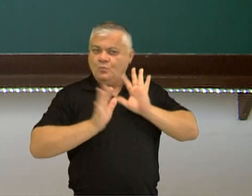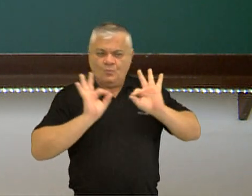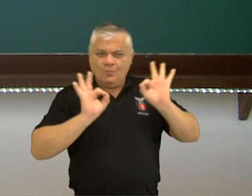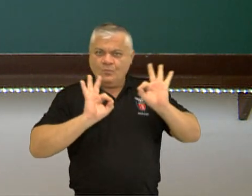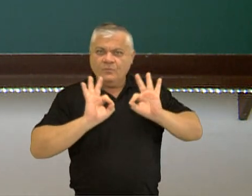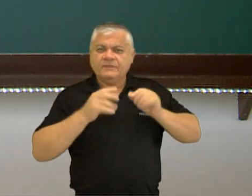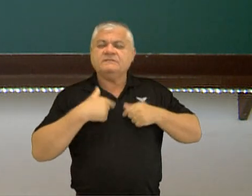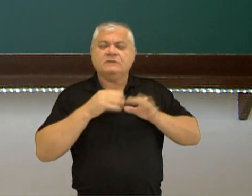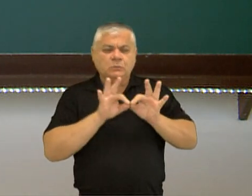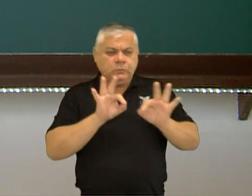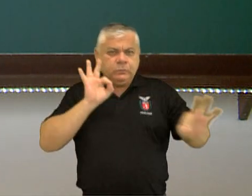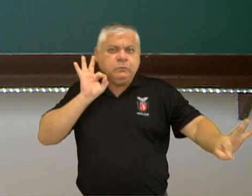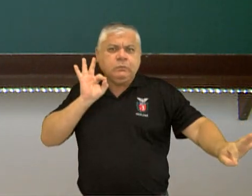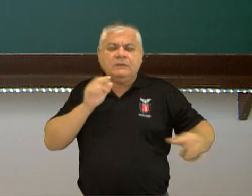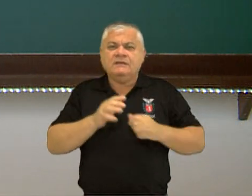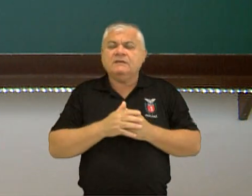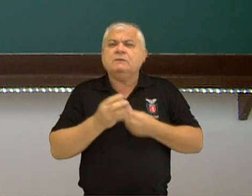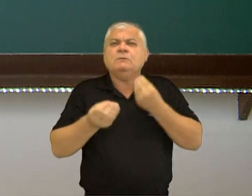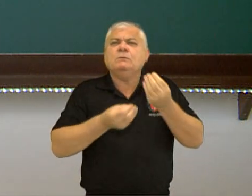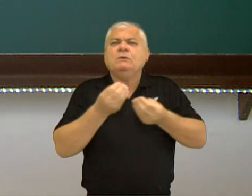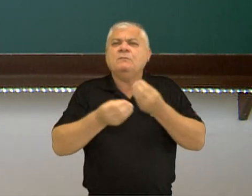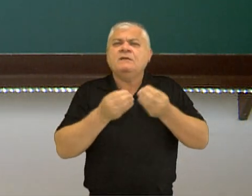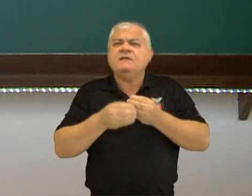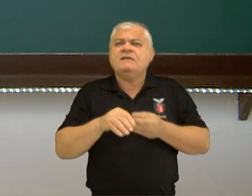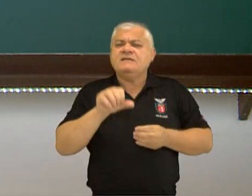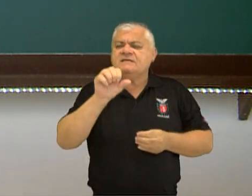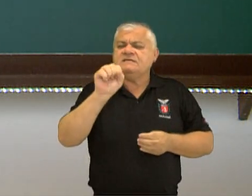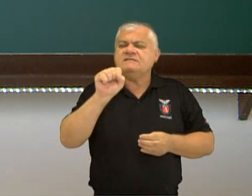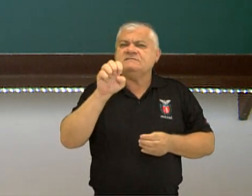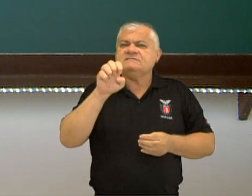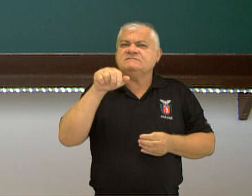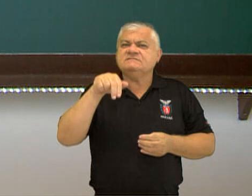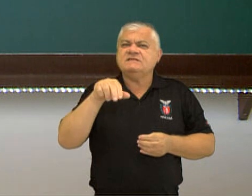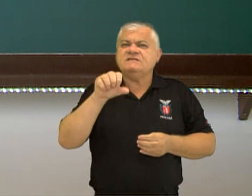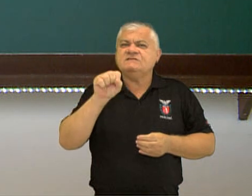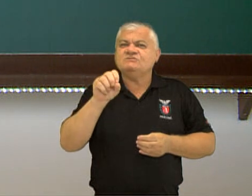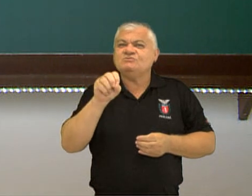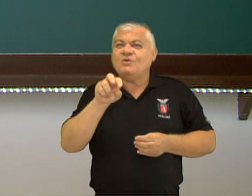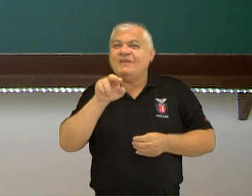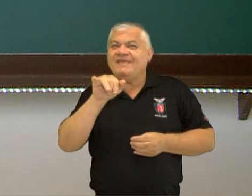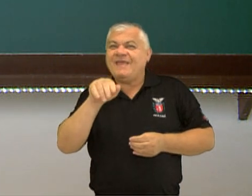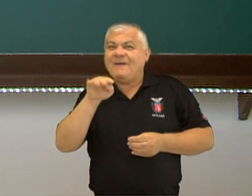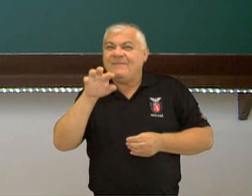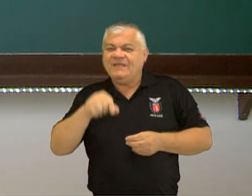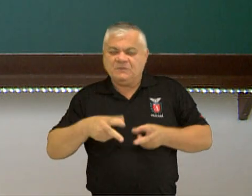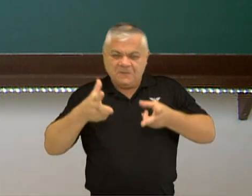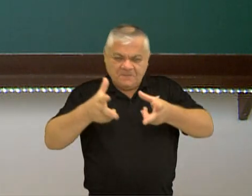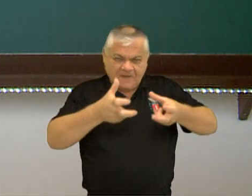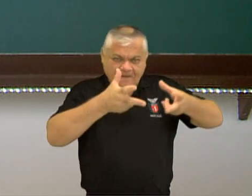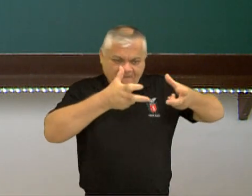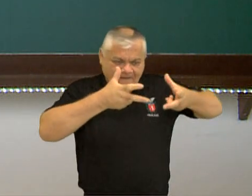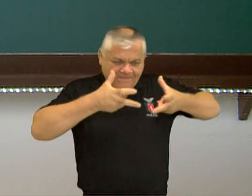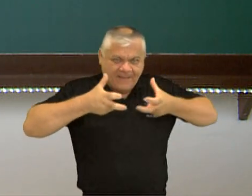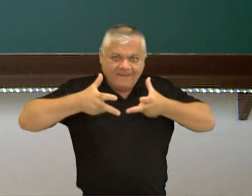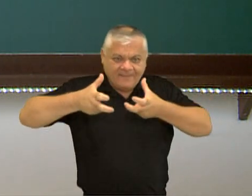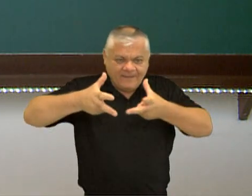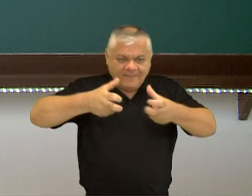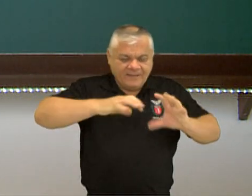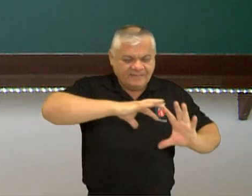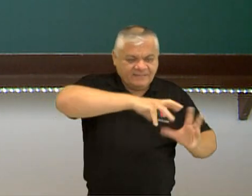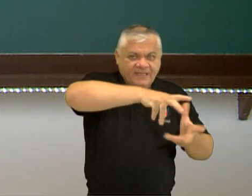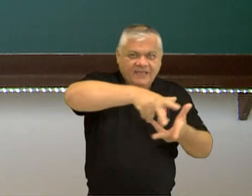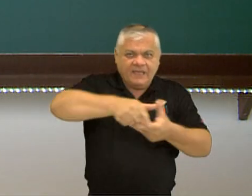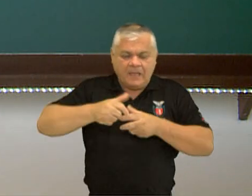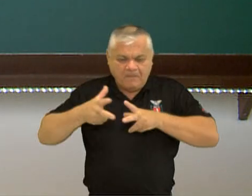tratando de sensoriamento remoto, nós estamos monitorando, estamos observando a superfície do nosso planeta de forma